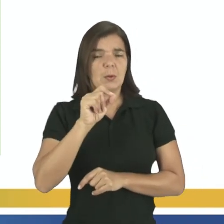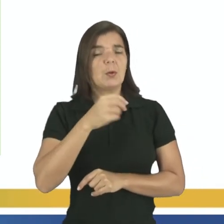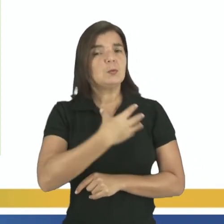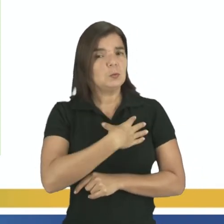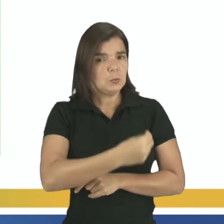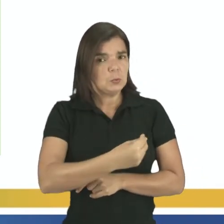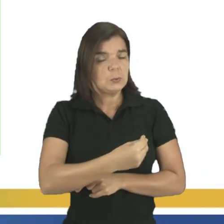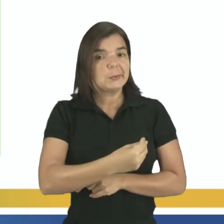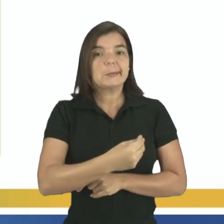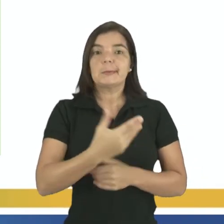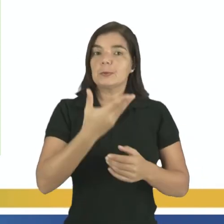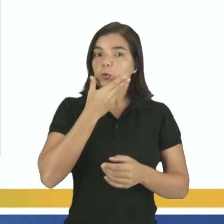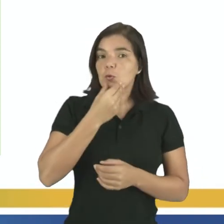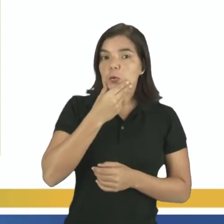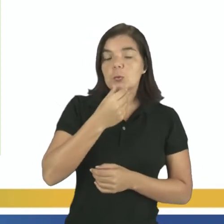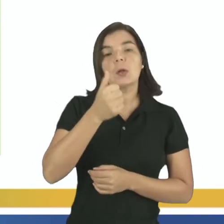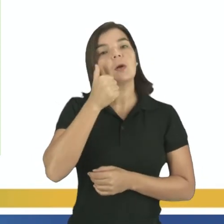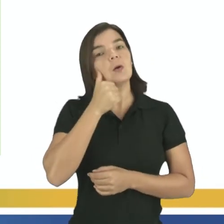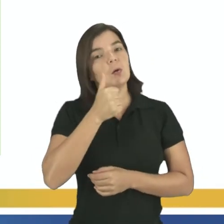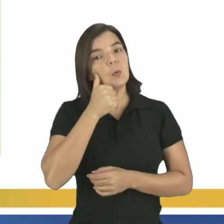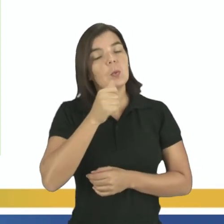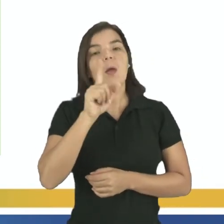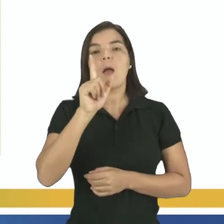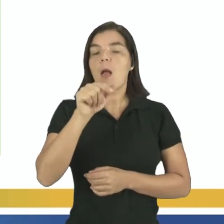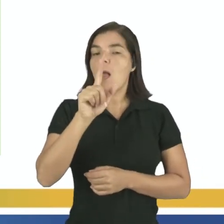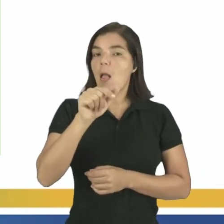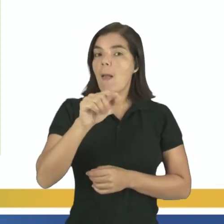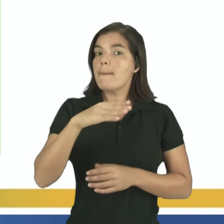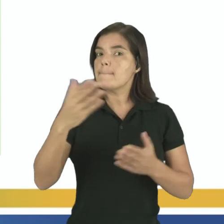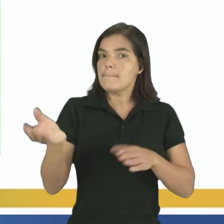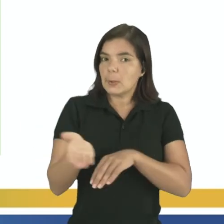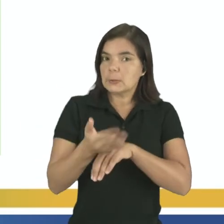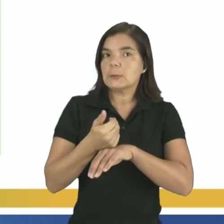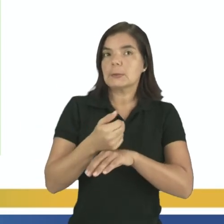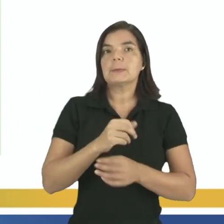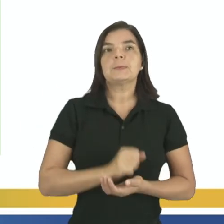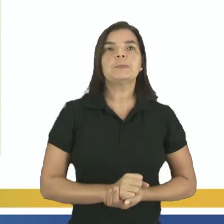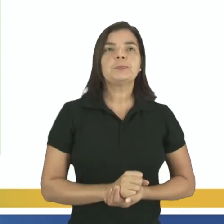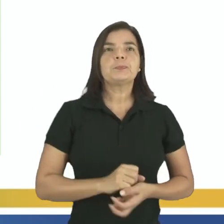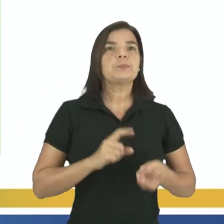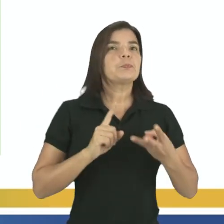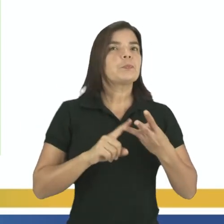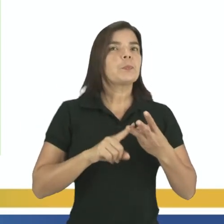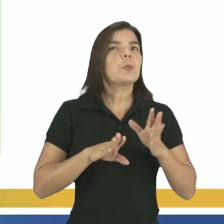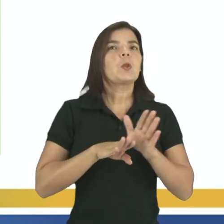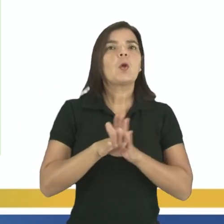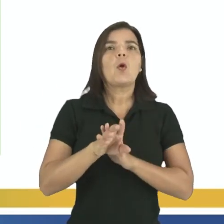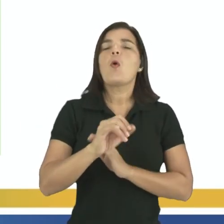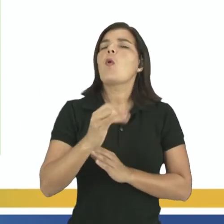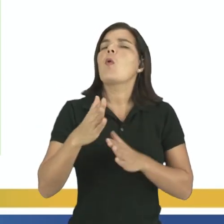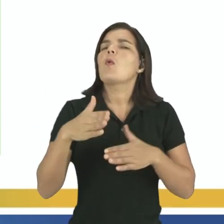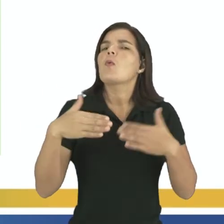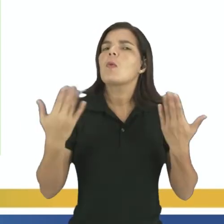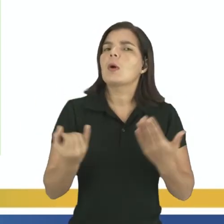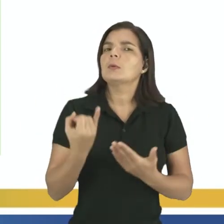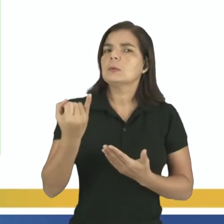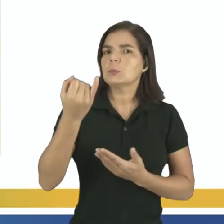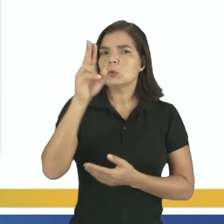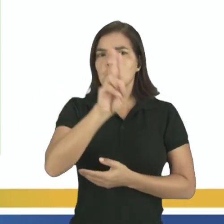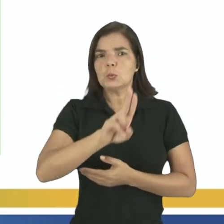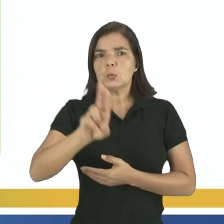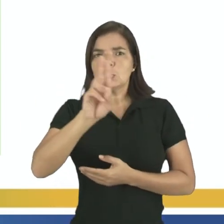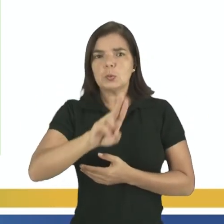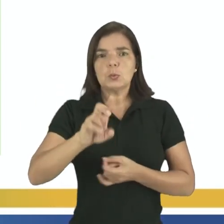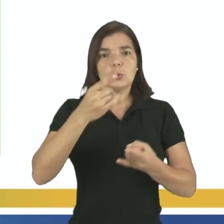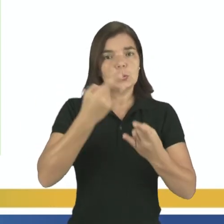reprodução, tanto para o homem quanto para a mulher, é um conceito mais recente. Terceira questão: qual a importância do uso